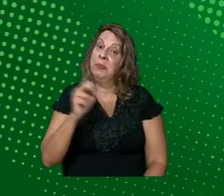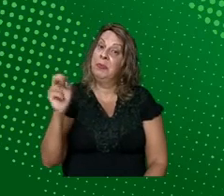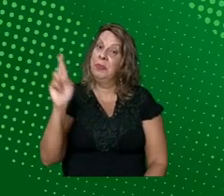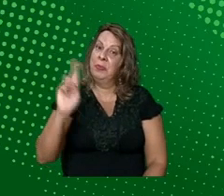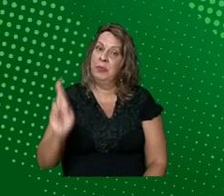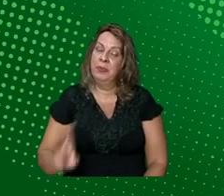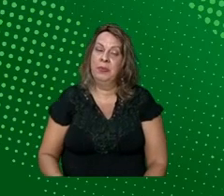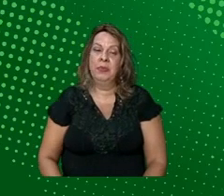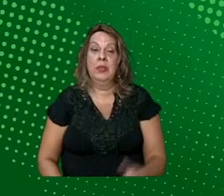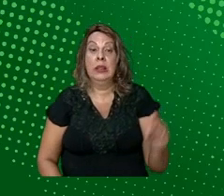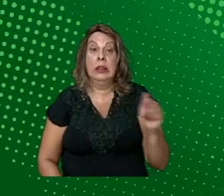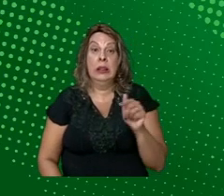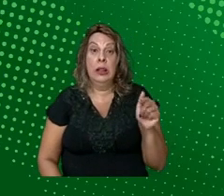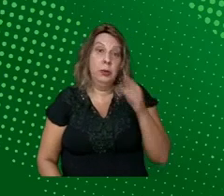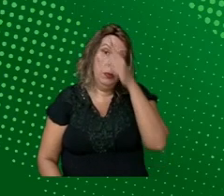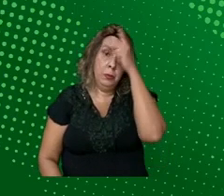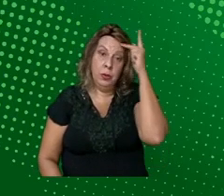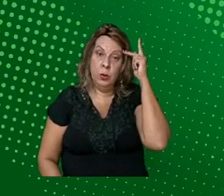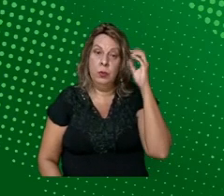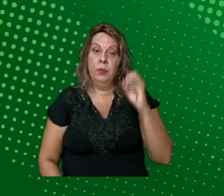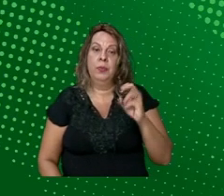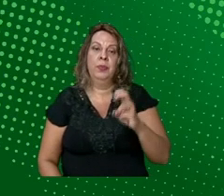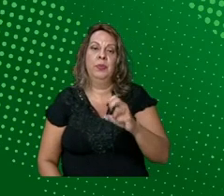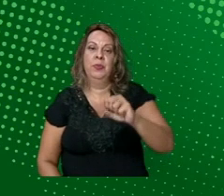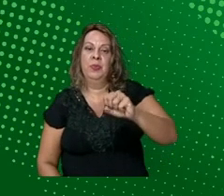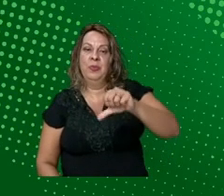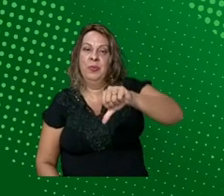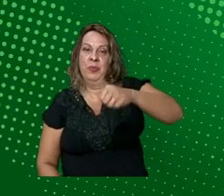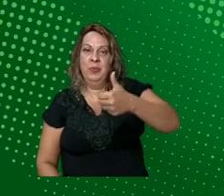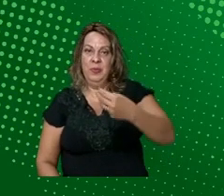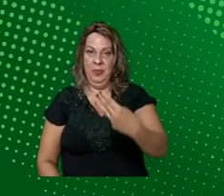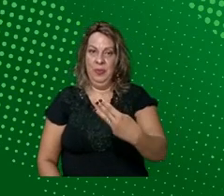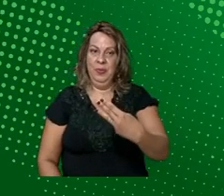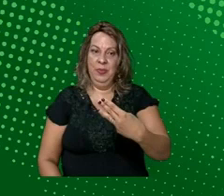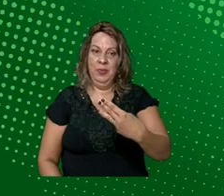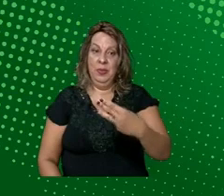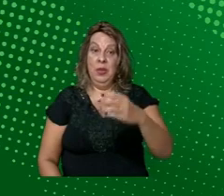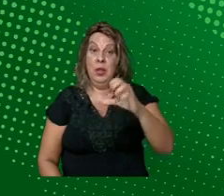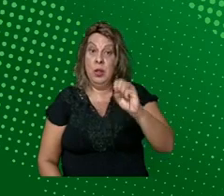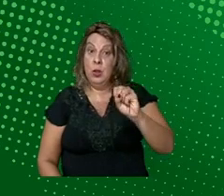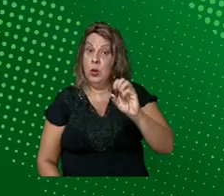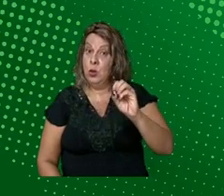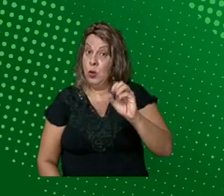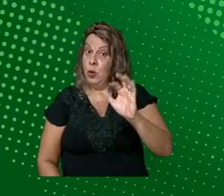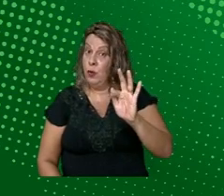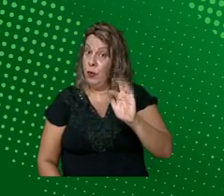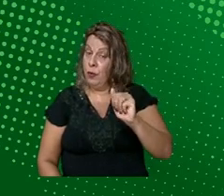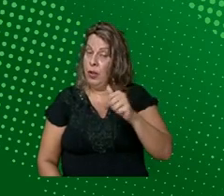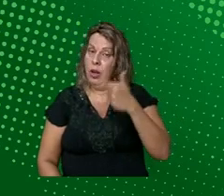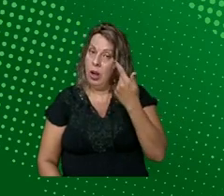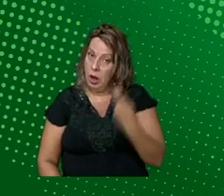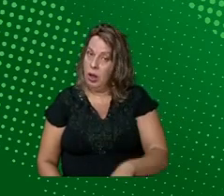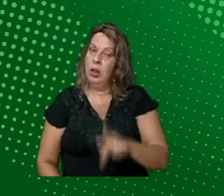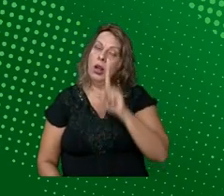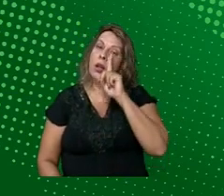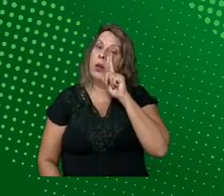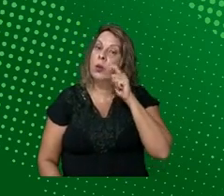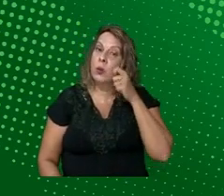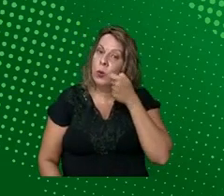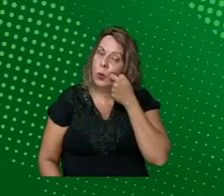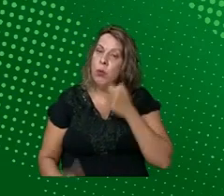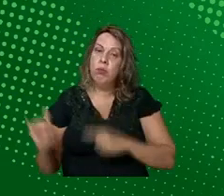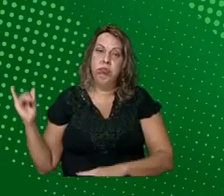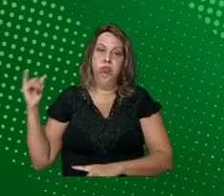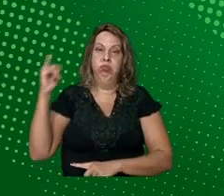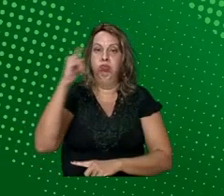R$500. Sétimo contemplado do Gira de hoje, 058913, Sofia Santos Ferreira, aqui de Aracaju, bairro